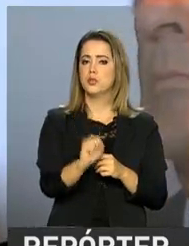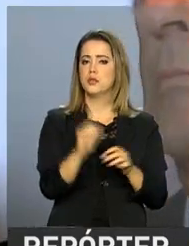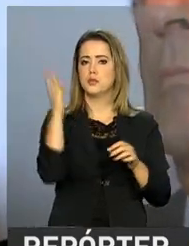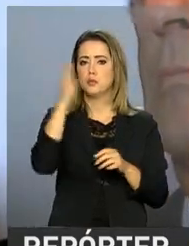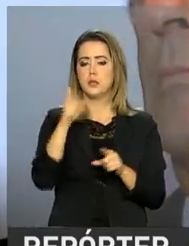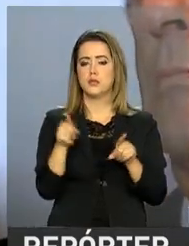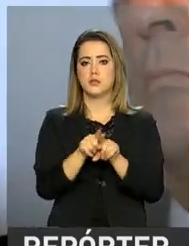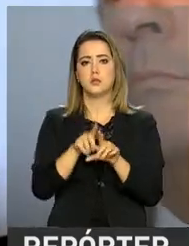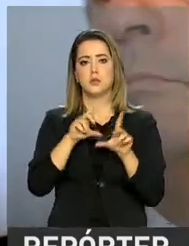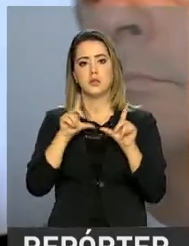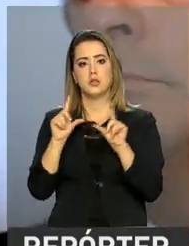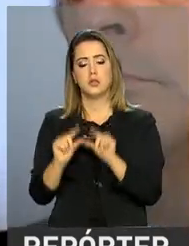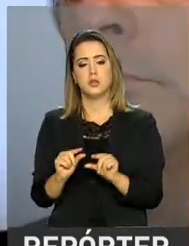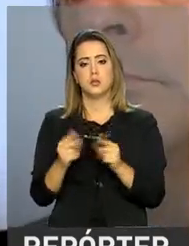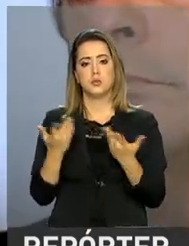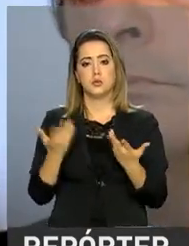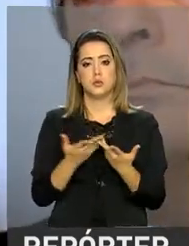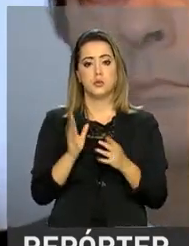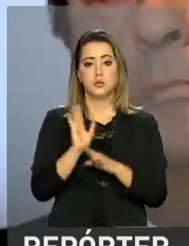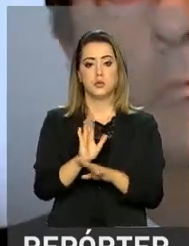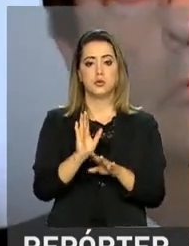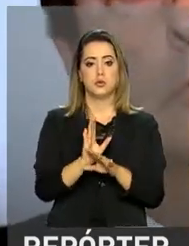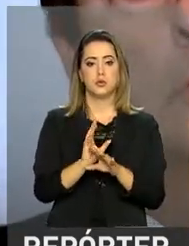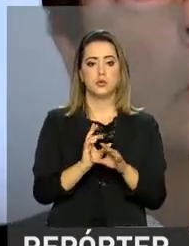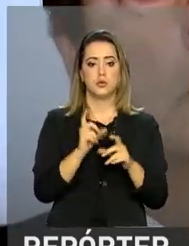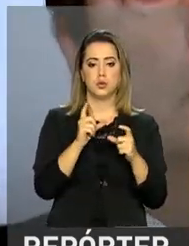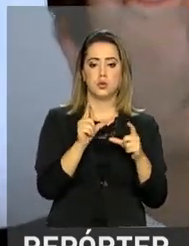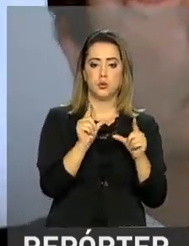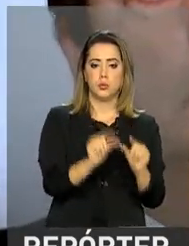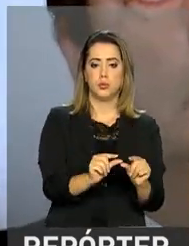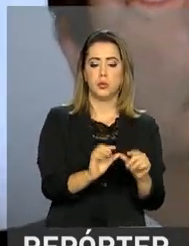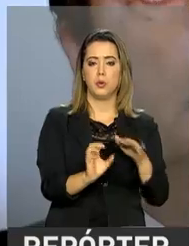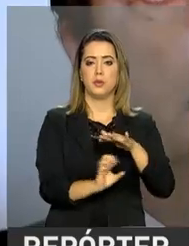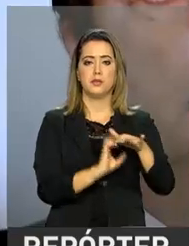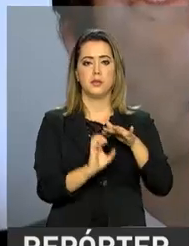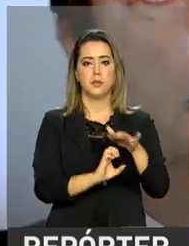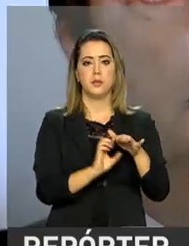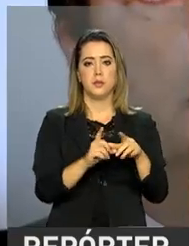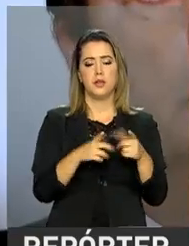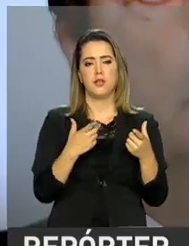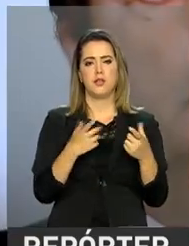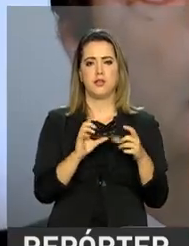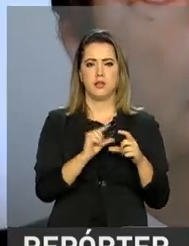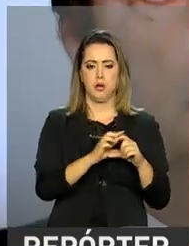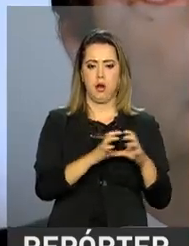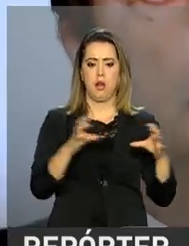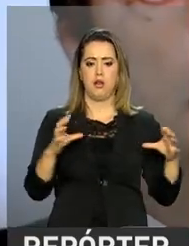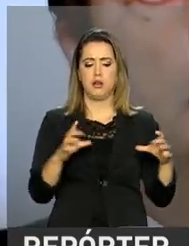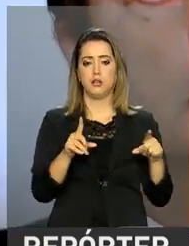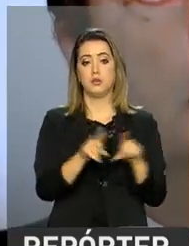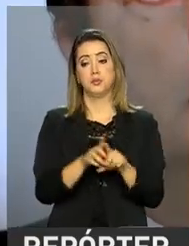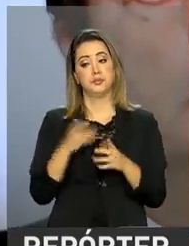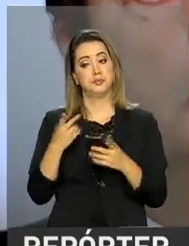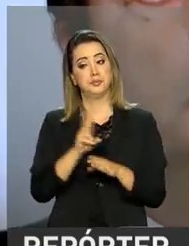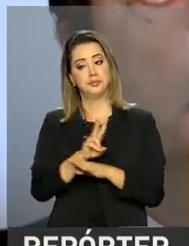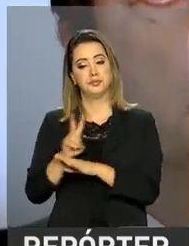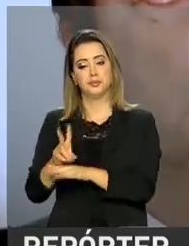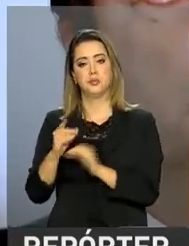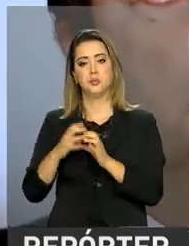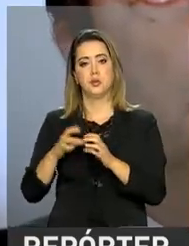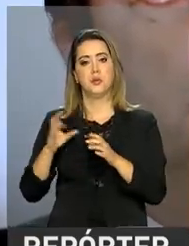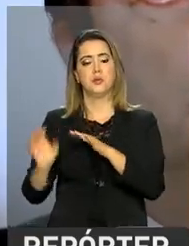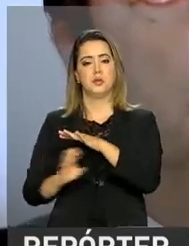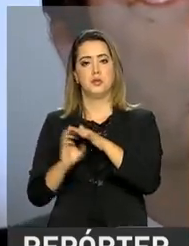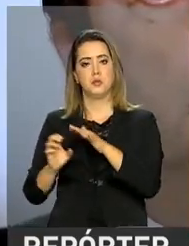um pouco vamos dizer assim os benefícios de poucas empresas em detrimento do do crédito geral para pequenas e médias empresas